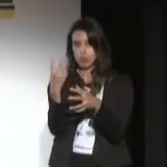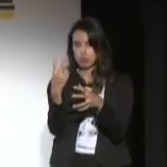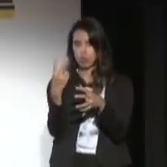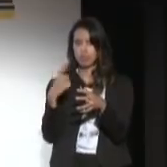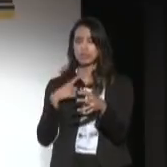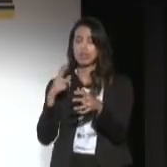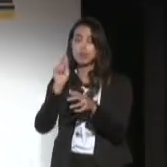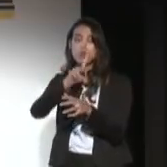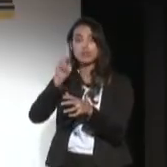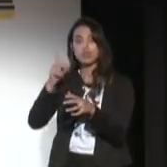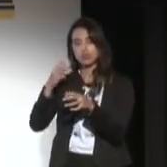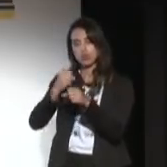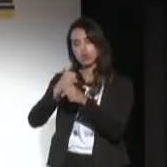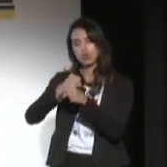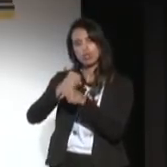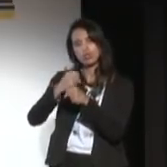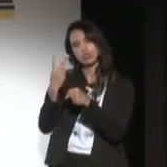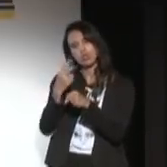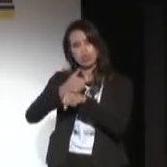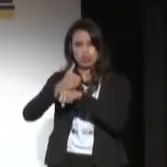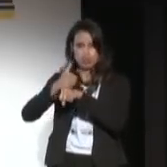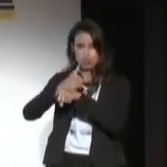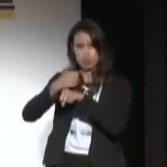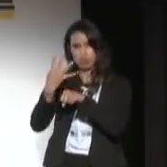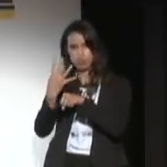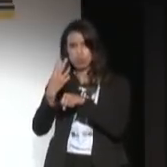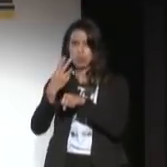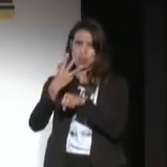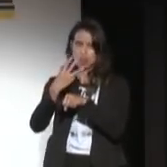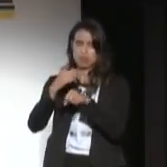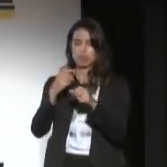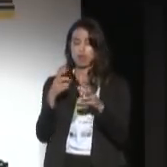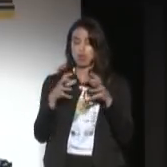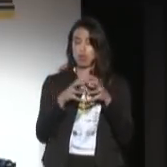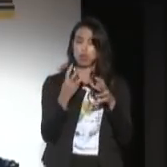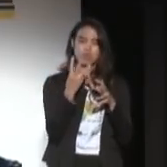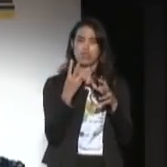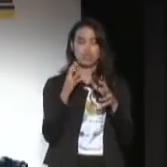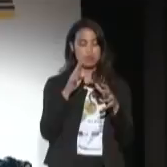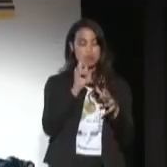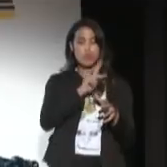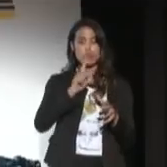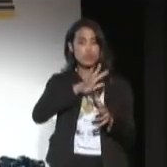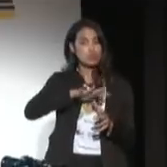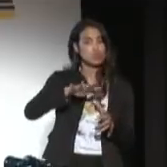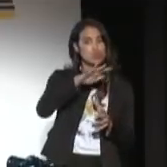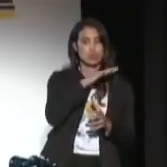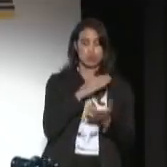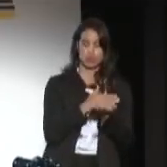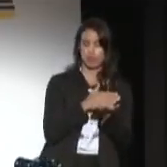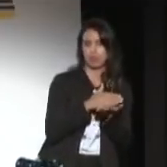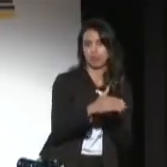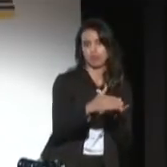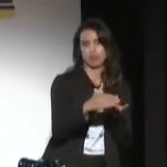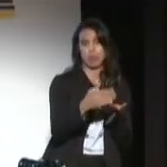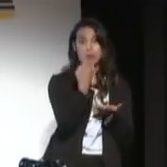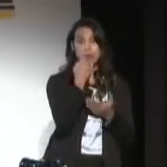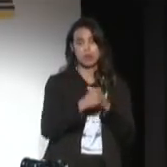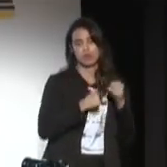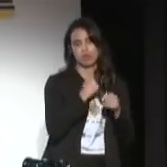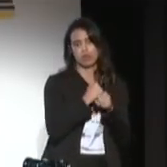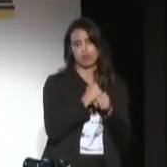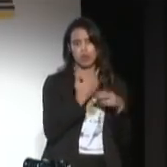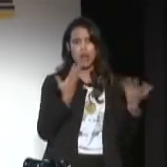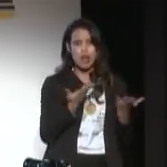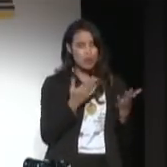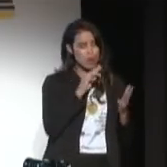4 anos de carreira. Já no grupo 3, eu tenho todos os professores em fase inicial, primeiro ano na sala de aula. Como discutimos